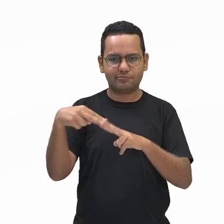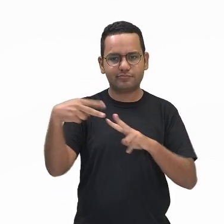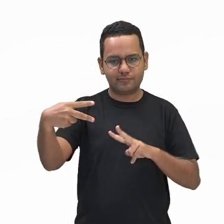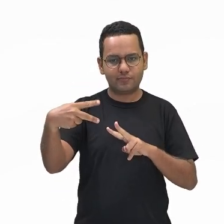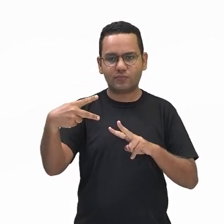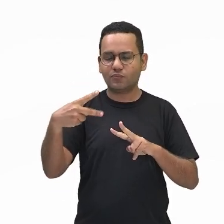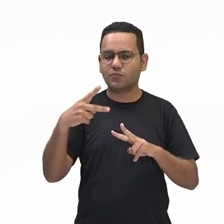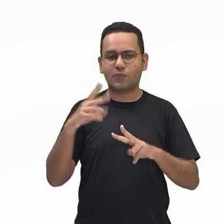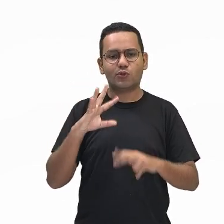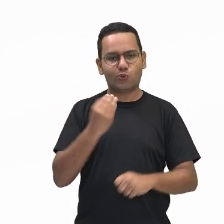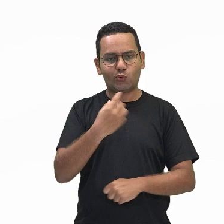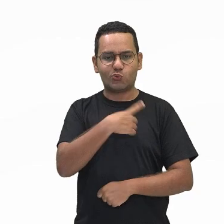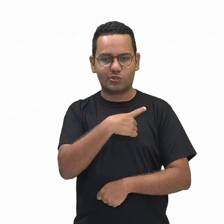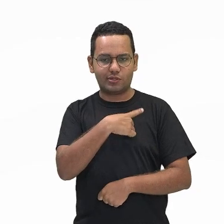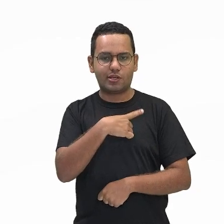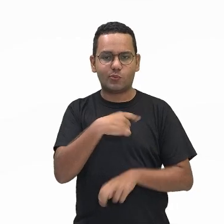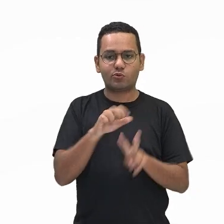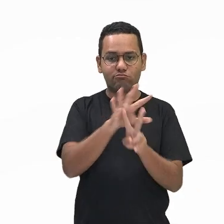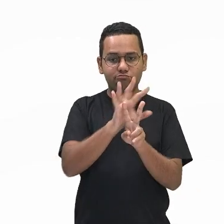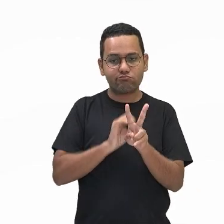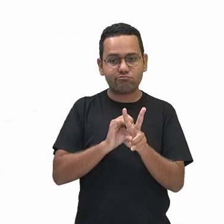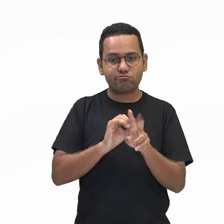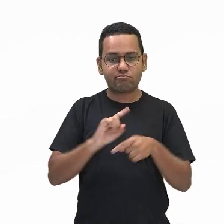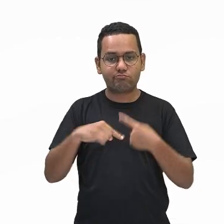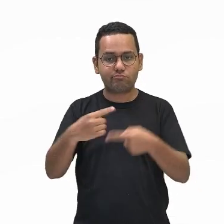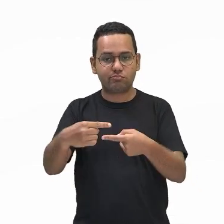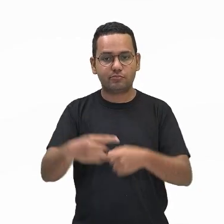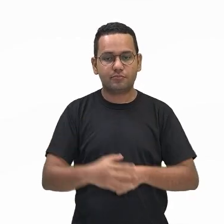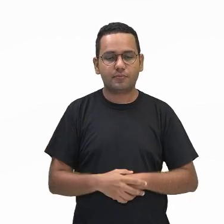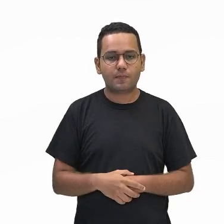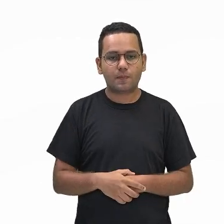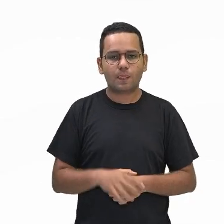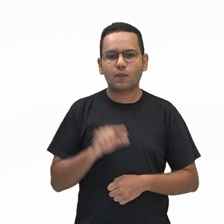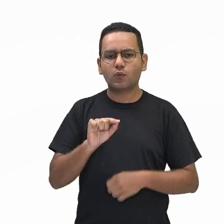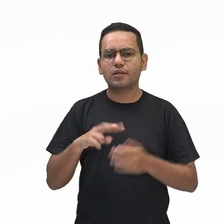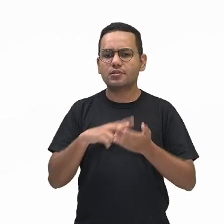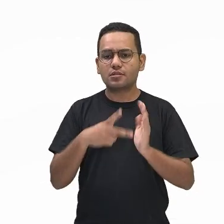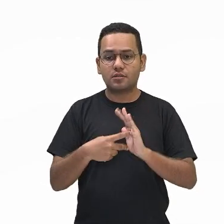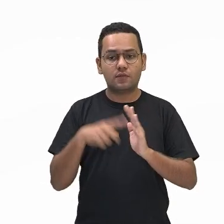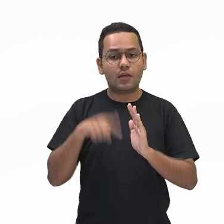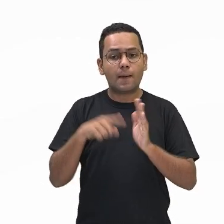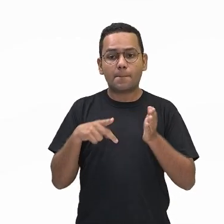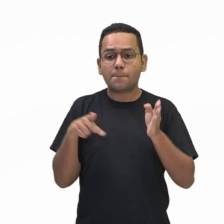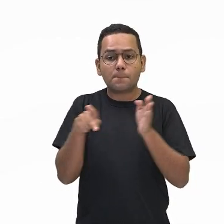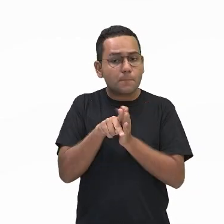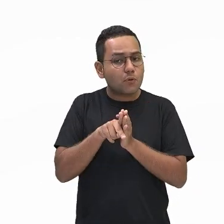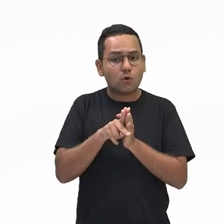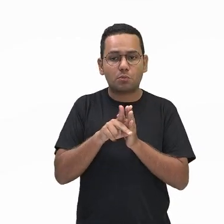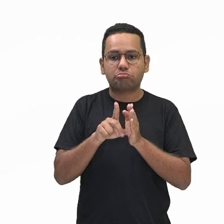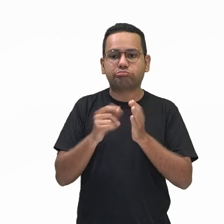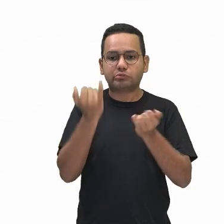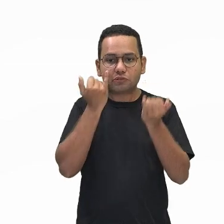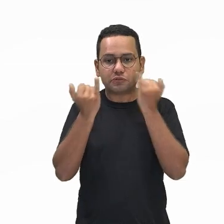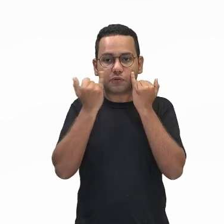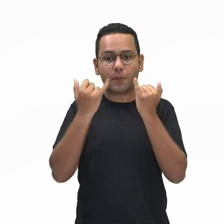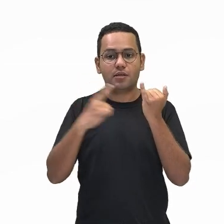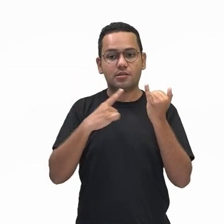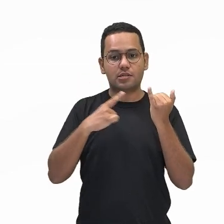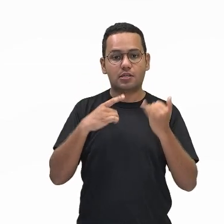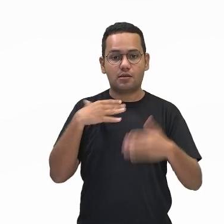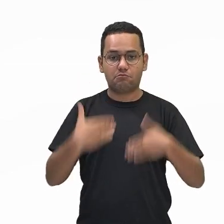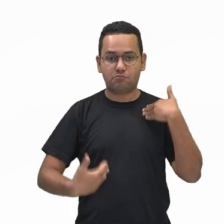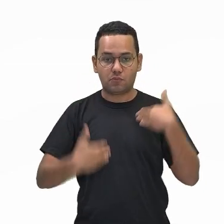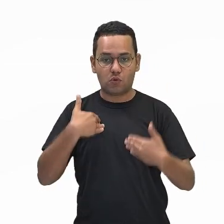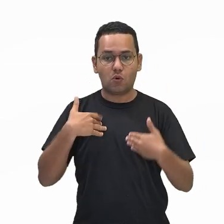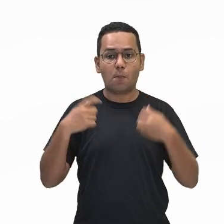nós recebemos de nossos pais uma herança genética, ou seja, um conjunto de características físicas que podem ou não ser